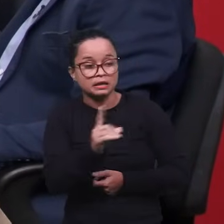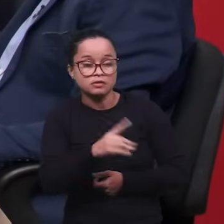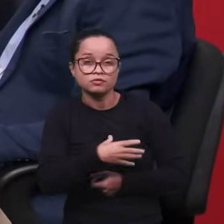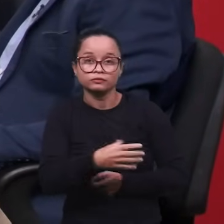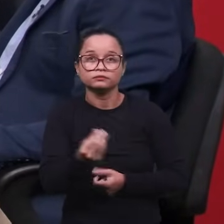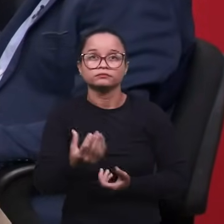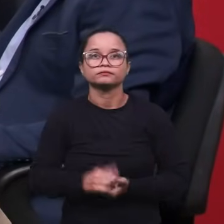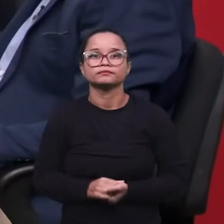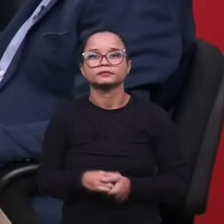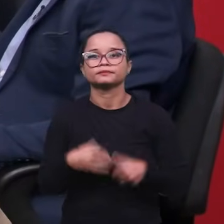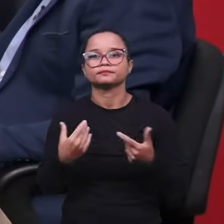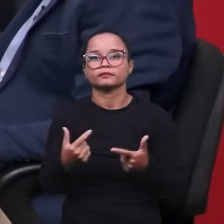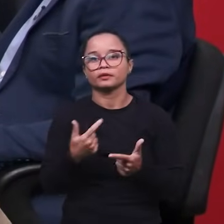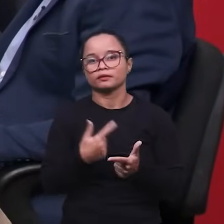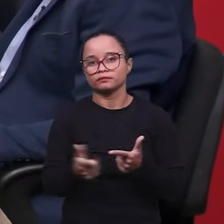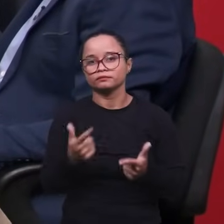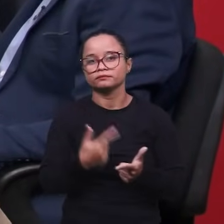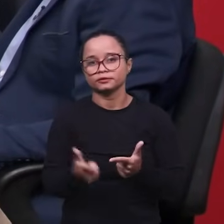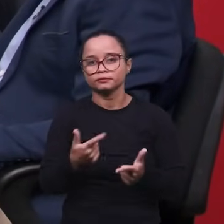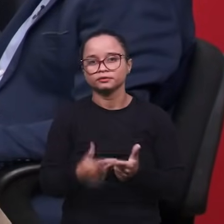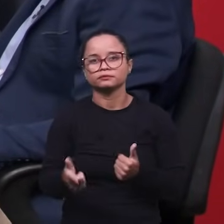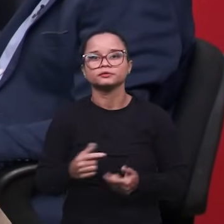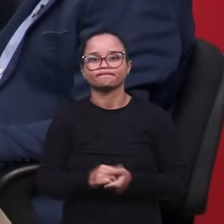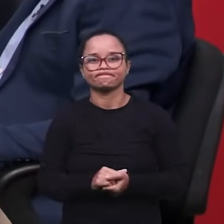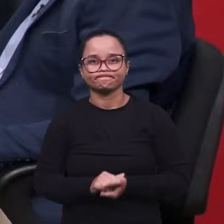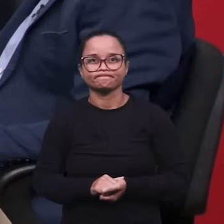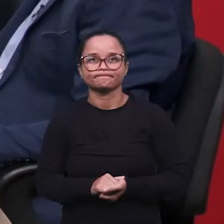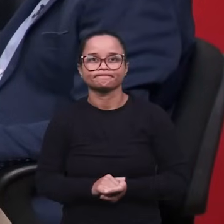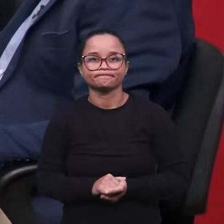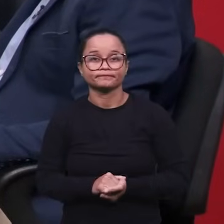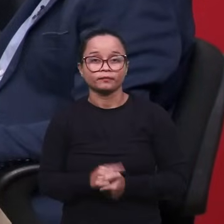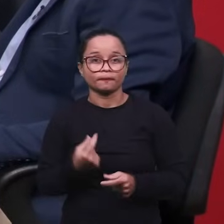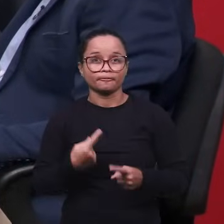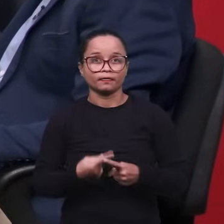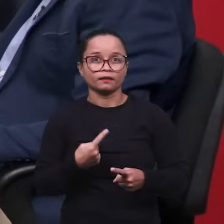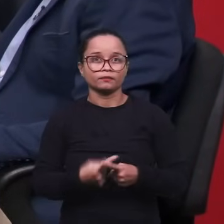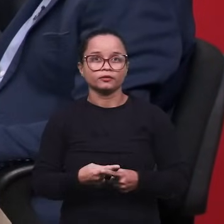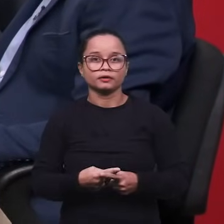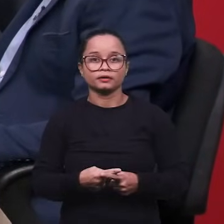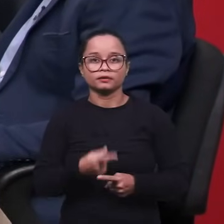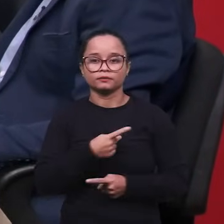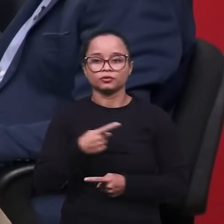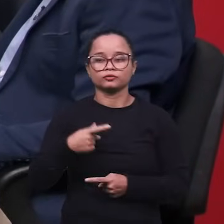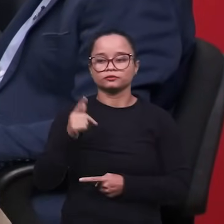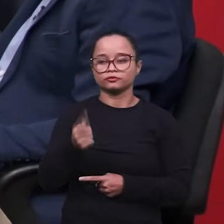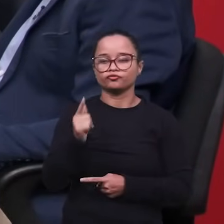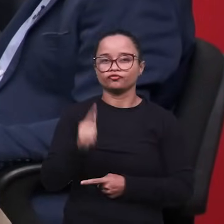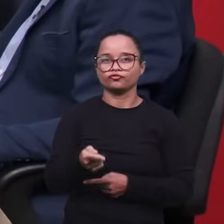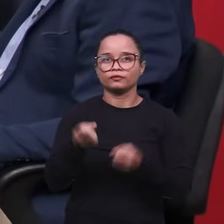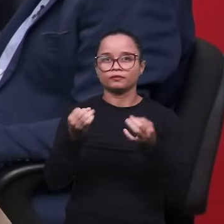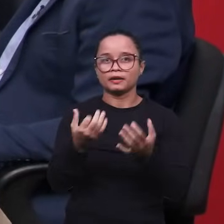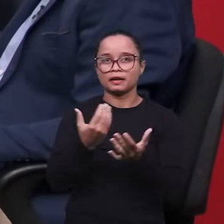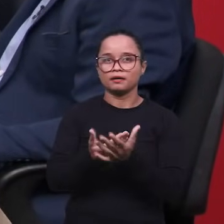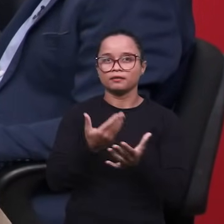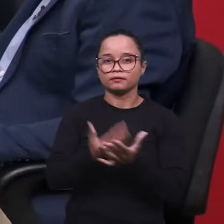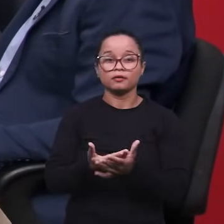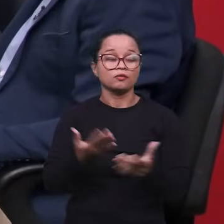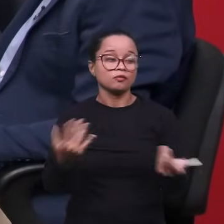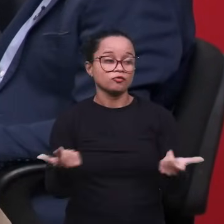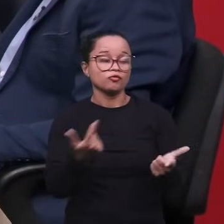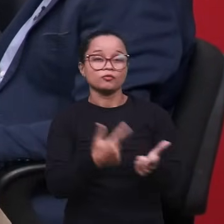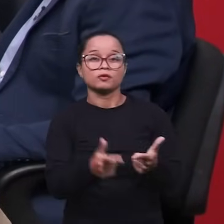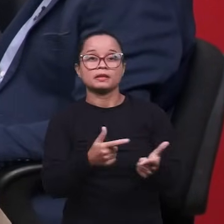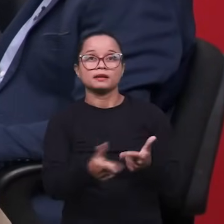Sim. não é verdade? E esse é o grande problema, porque eu costumo, até Gedeuti costuma falar em algumas aulas, esse o